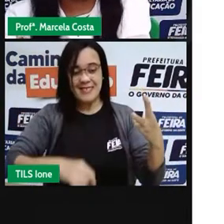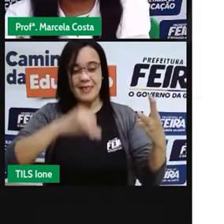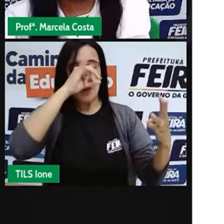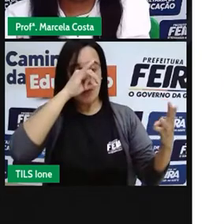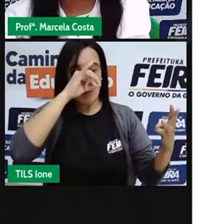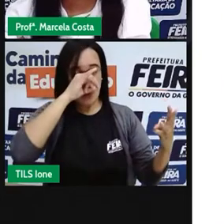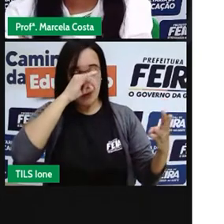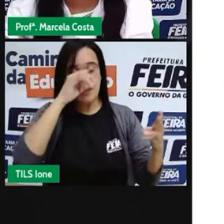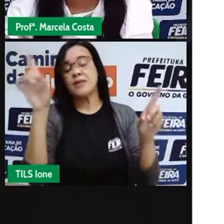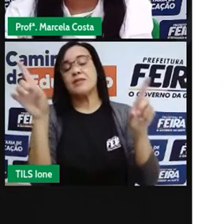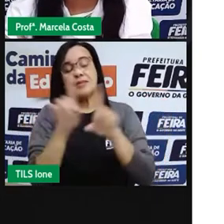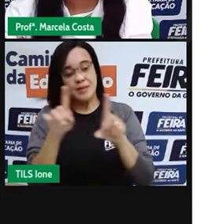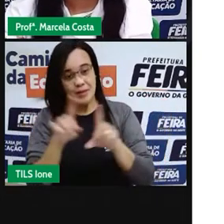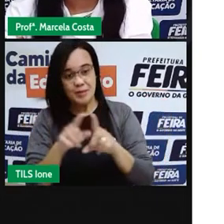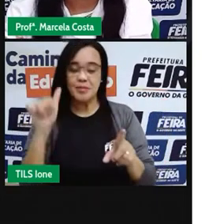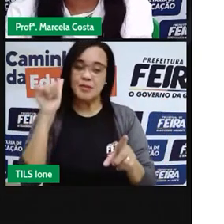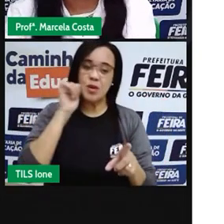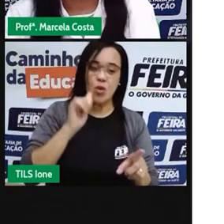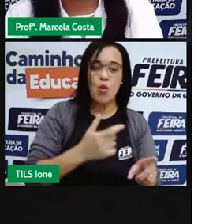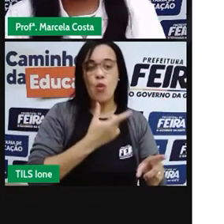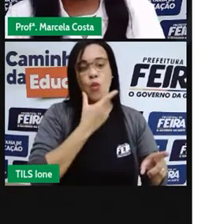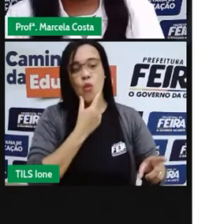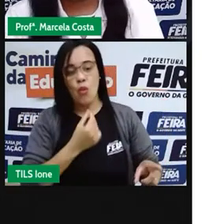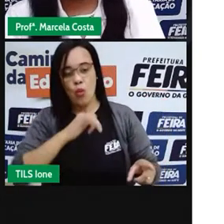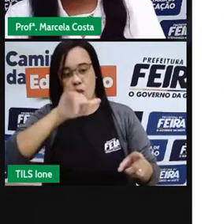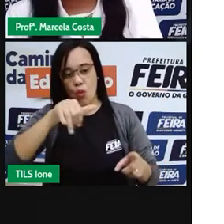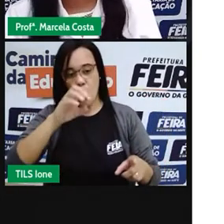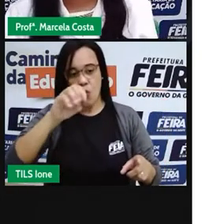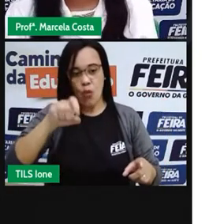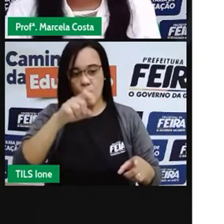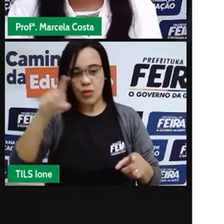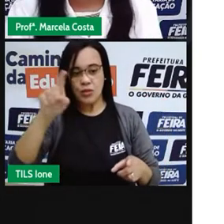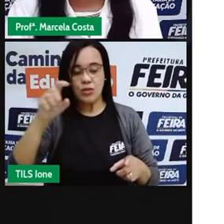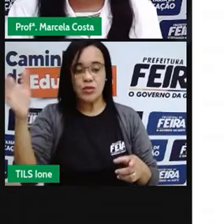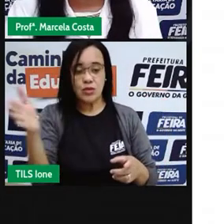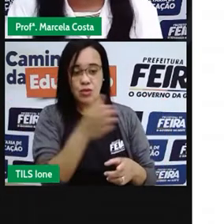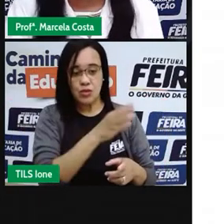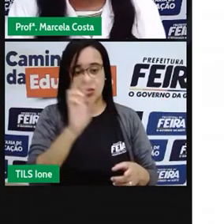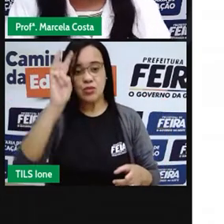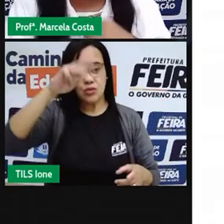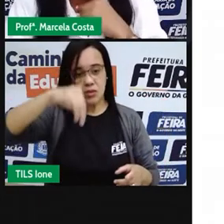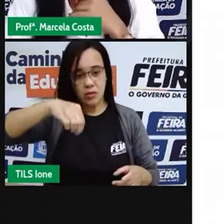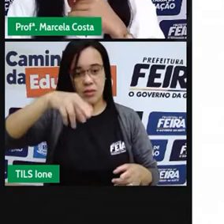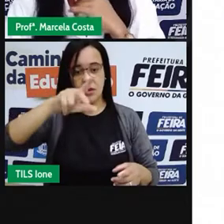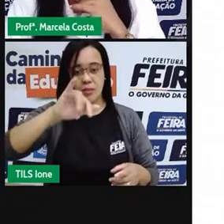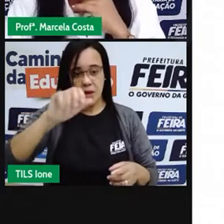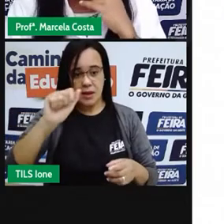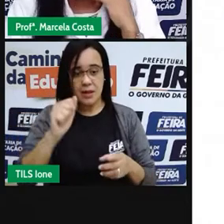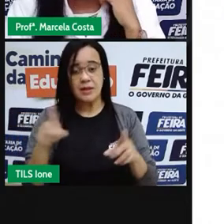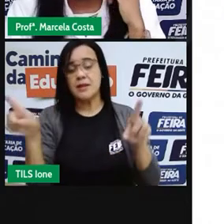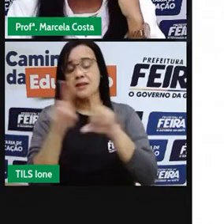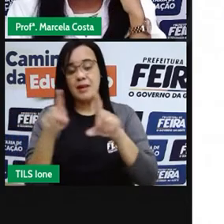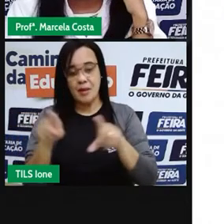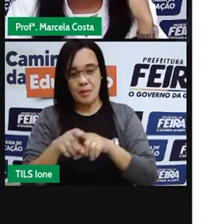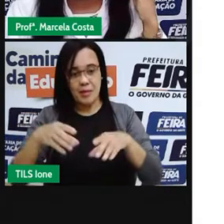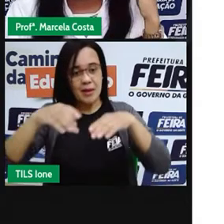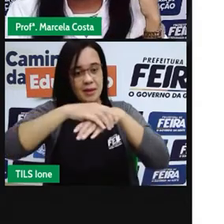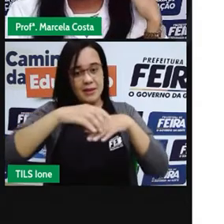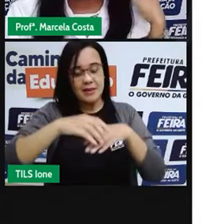de João e Maria, na história da Bela Adormecida, tá? A natureza ela vai estar